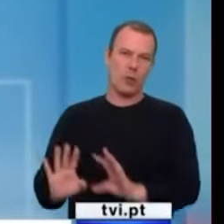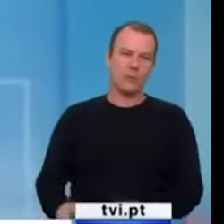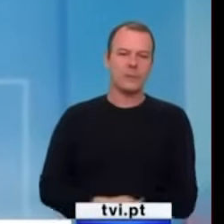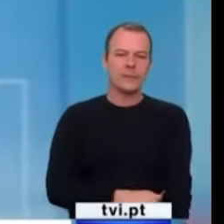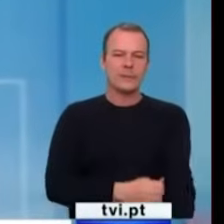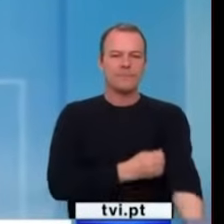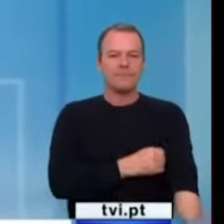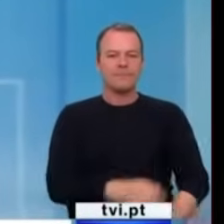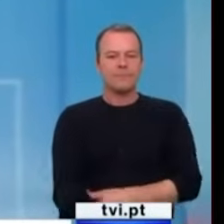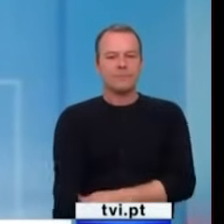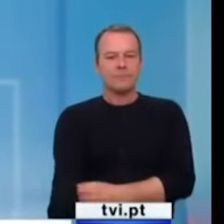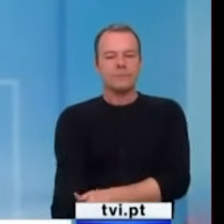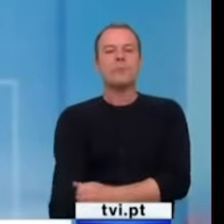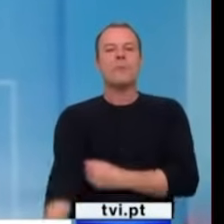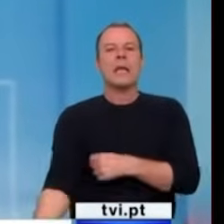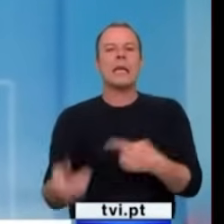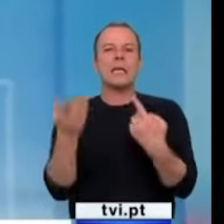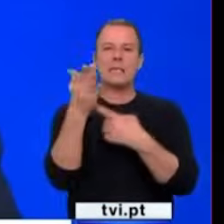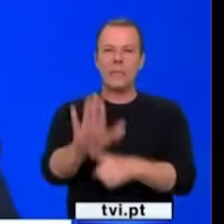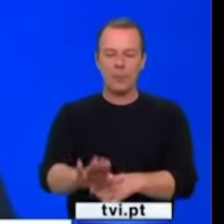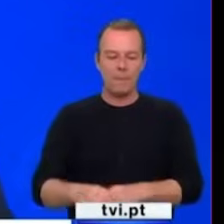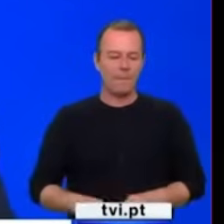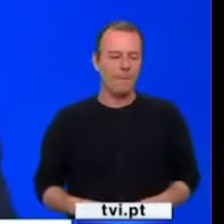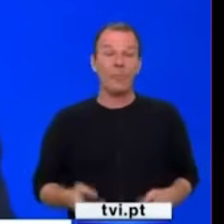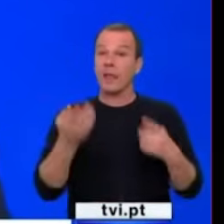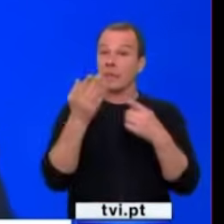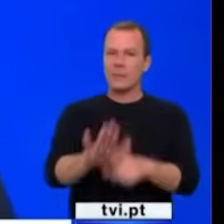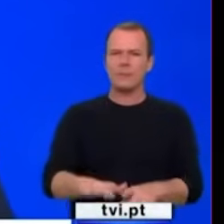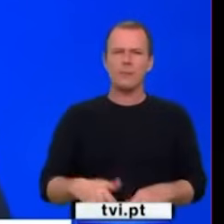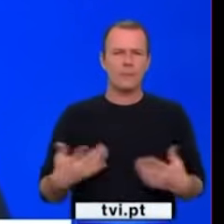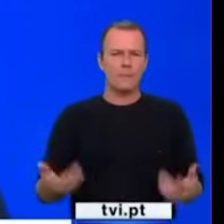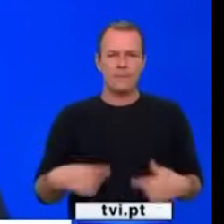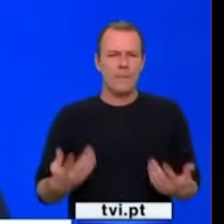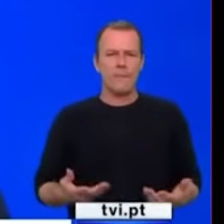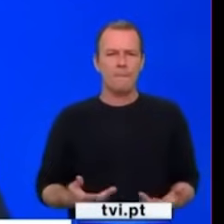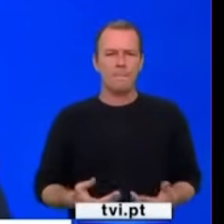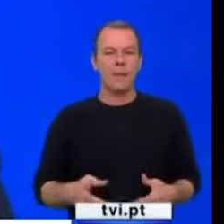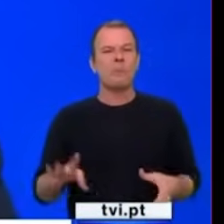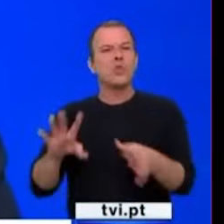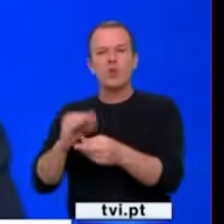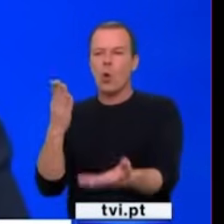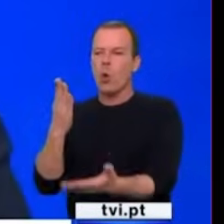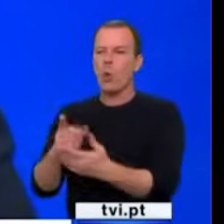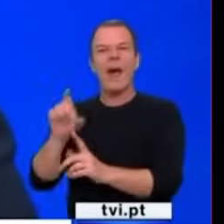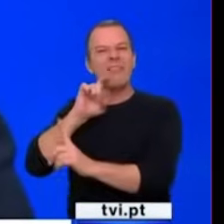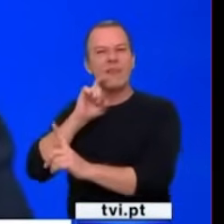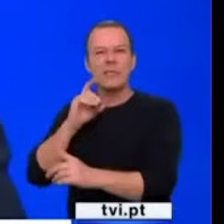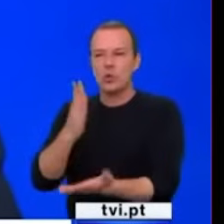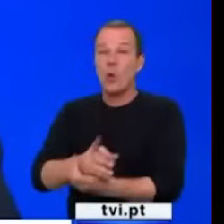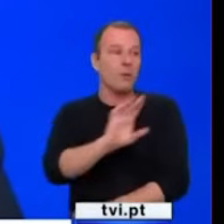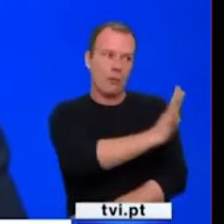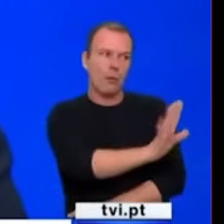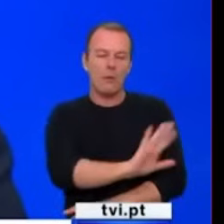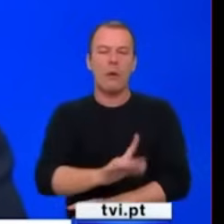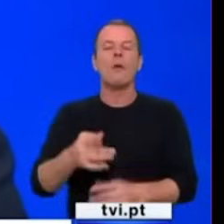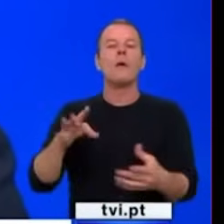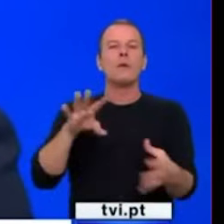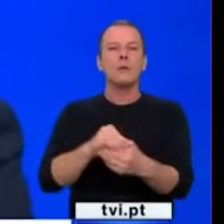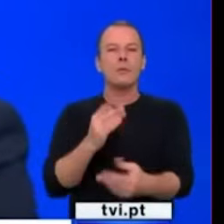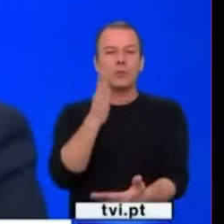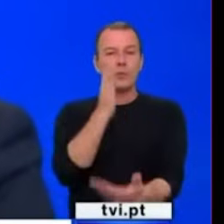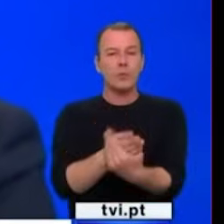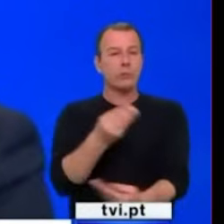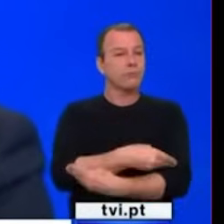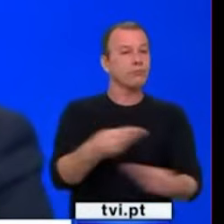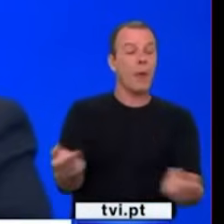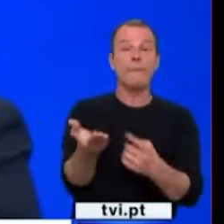em relação à defesa V vou lhe dar um exemplo a distribuição não mas é mas é só mas é só é só para defesa distribui ou a distribuição de processos em que